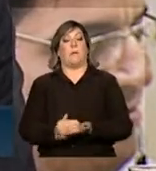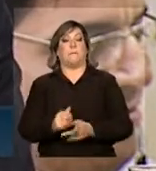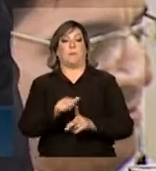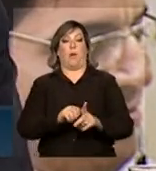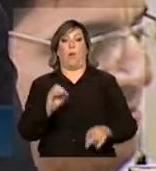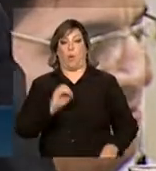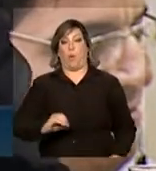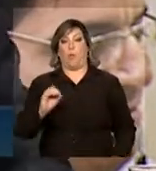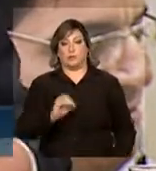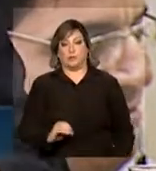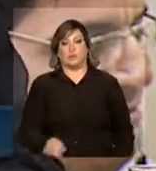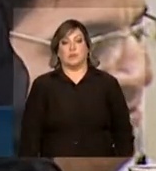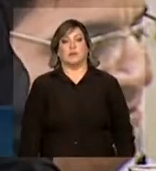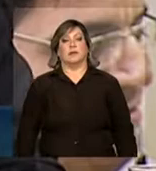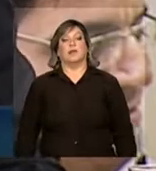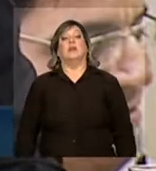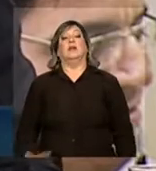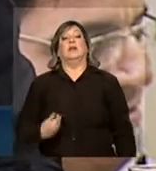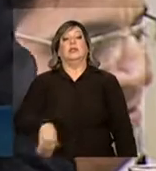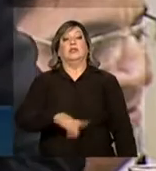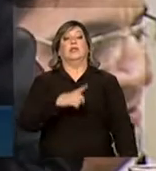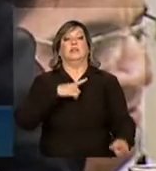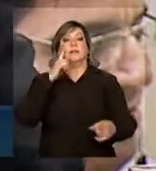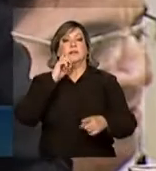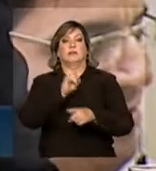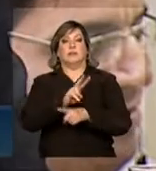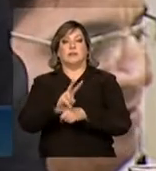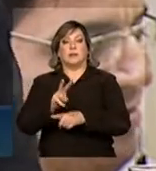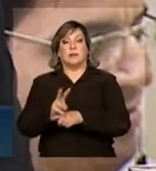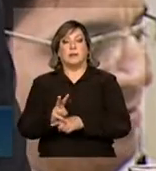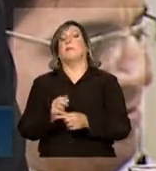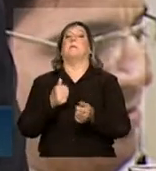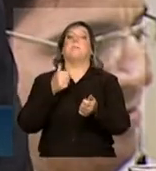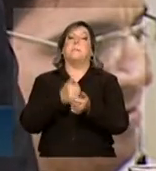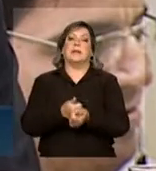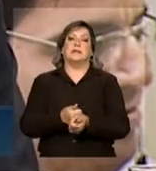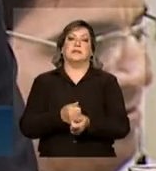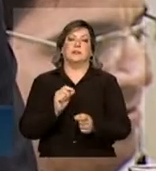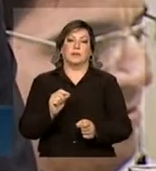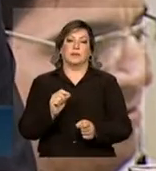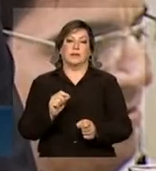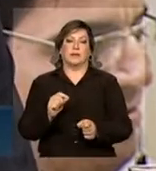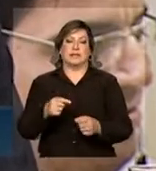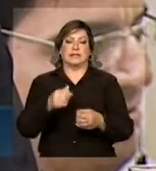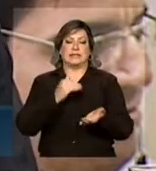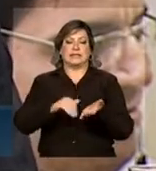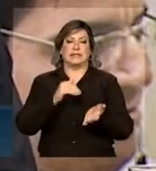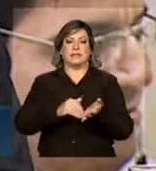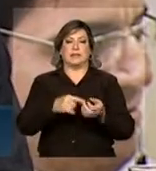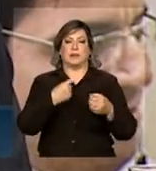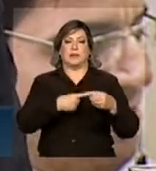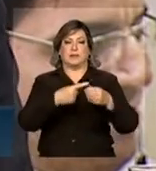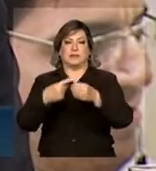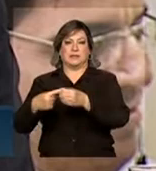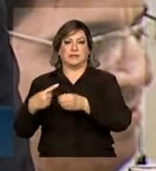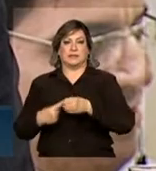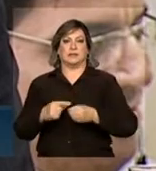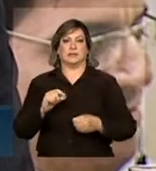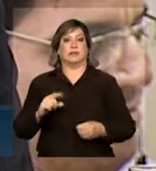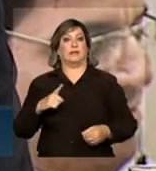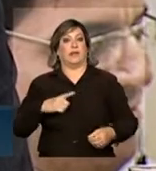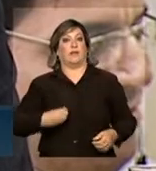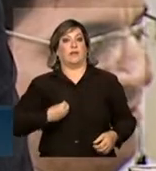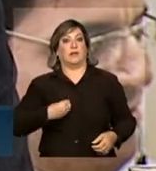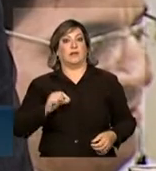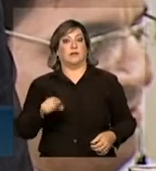eh nós estamos acompanhando muito de perto na verdade as secretarias municipais o Ênio sabe muito disso estão vivendo o